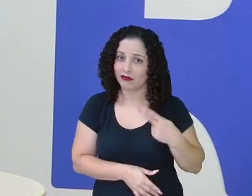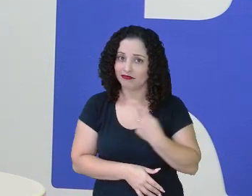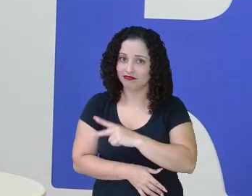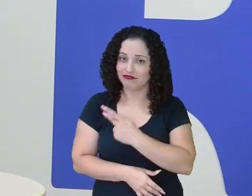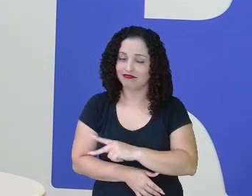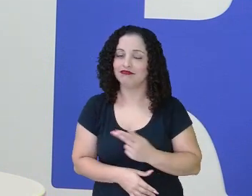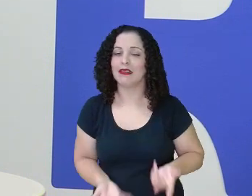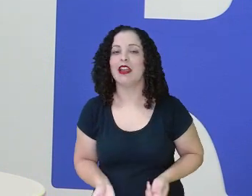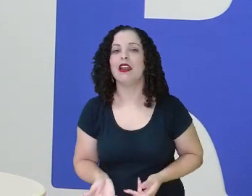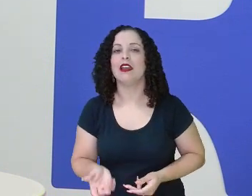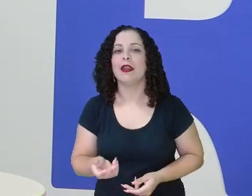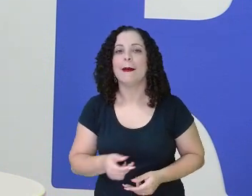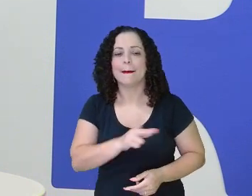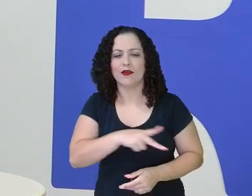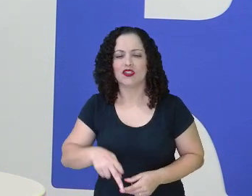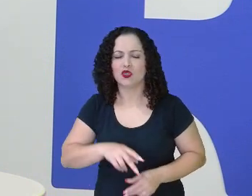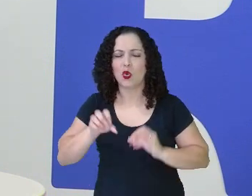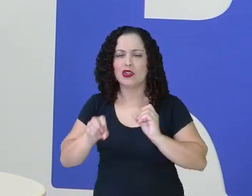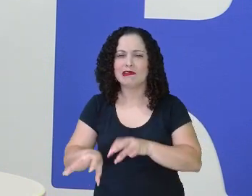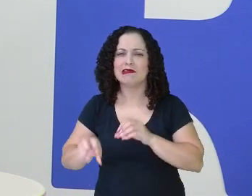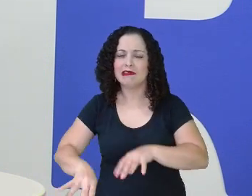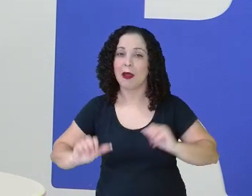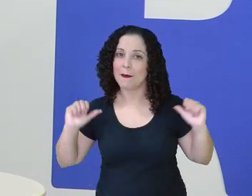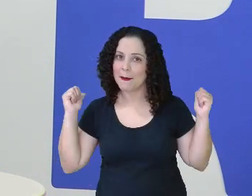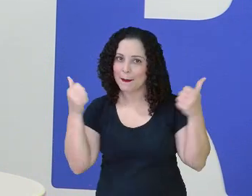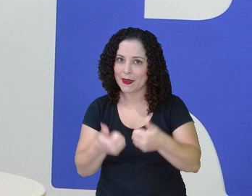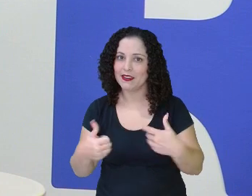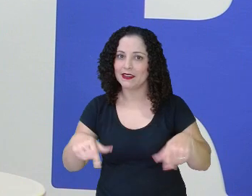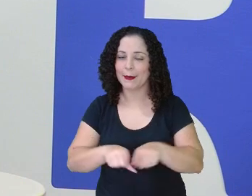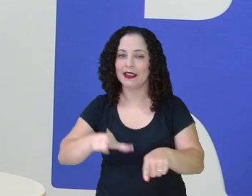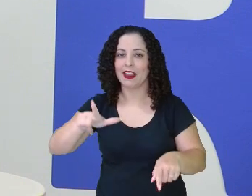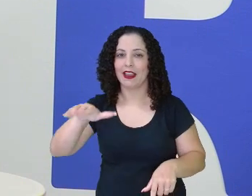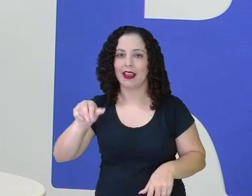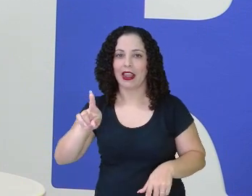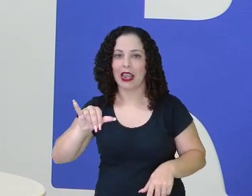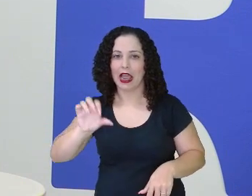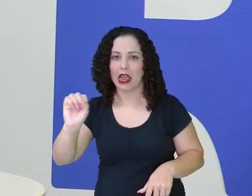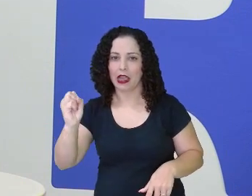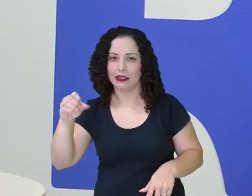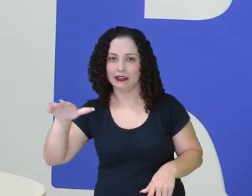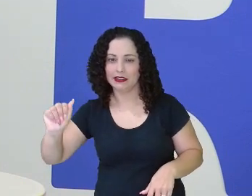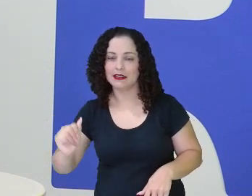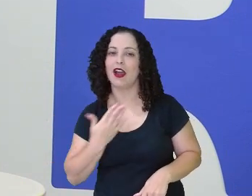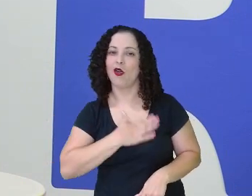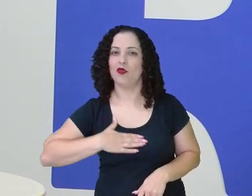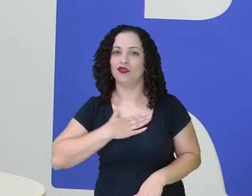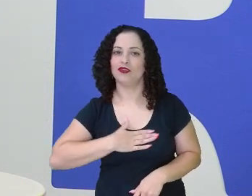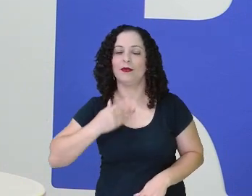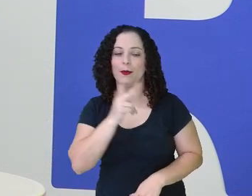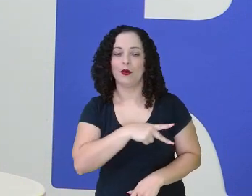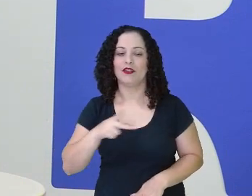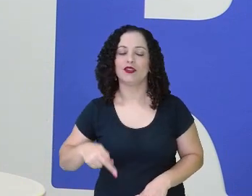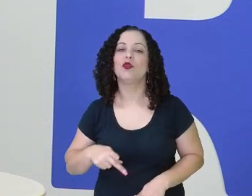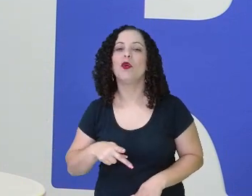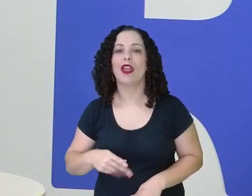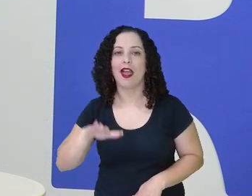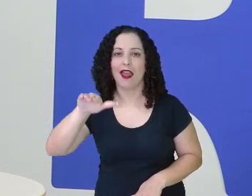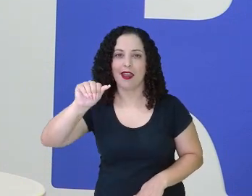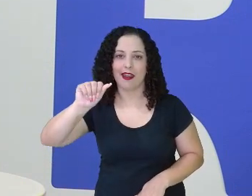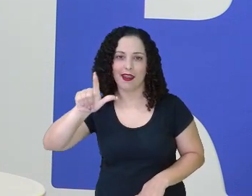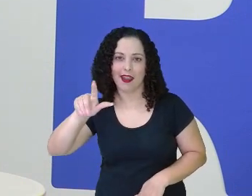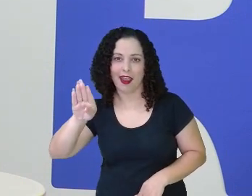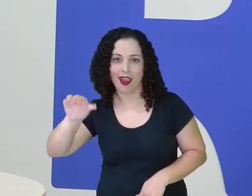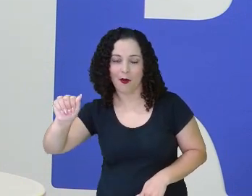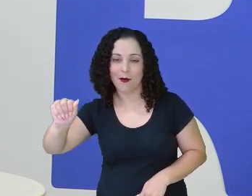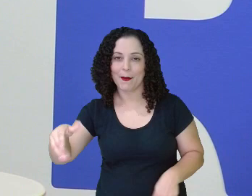Edjane José ensina muito bem. E a Larissa disse que gosta muito da professora Alba, da biblioteca da escola dela. Então, estamos mandando